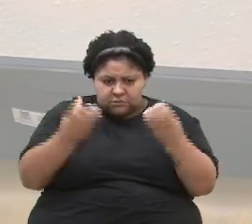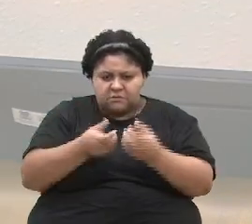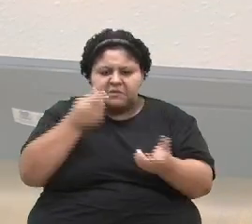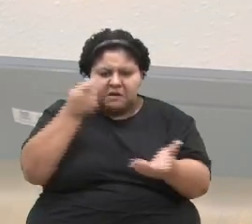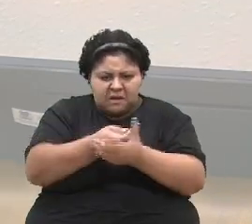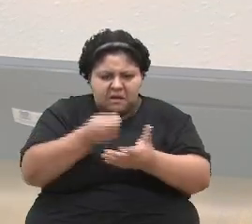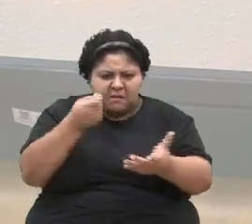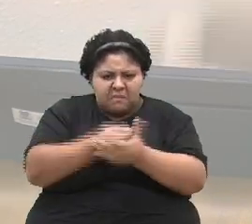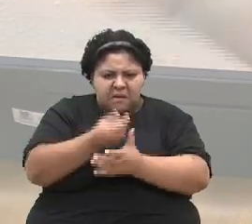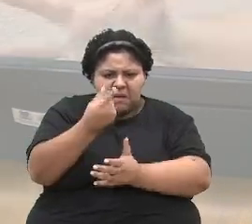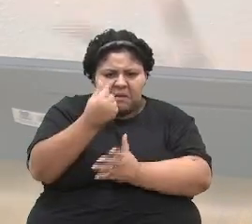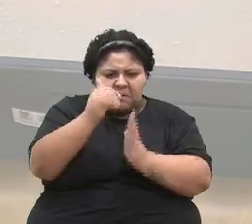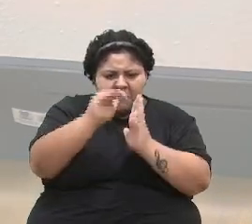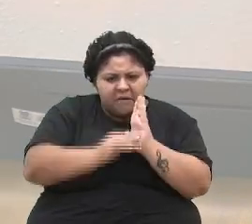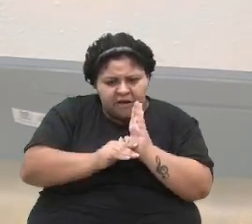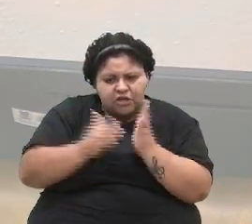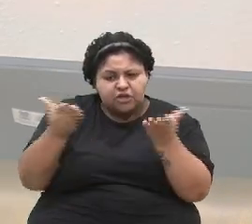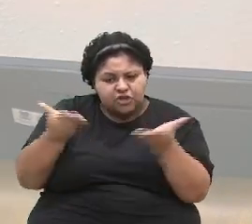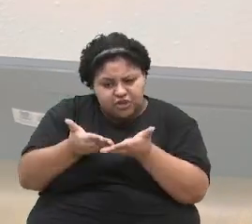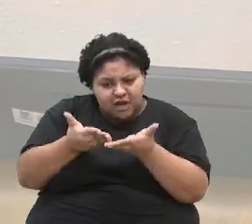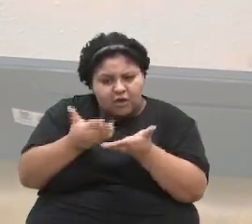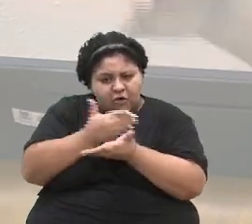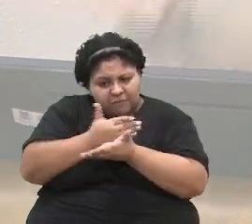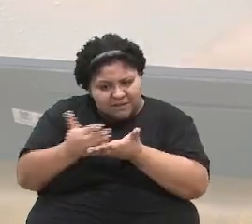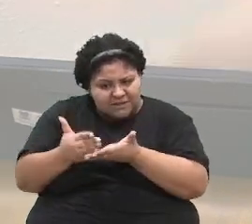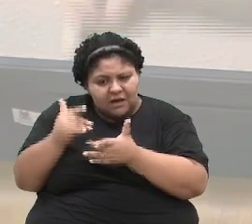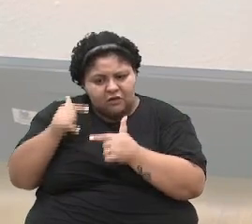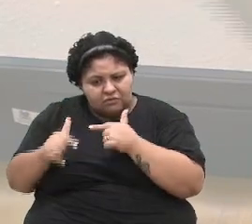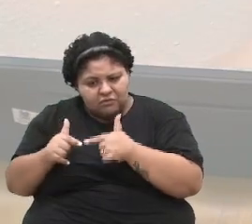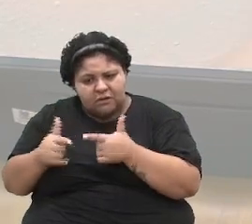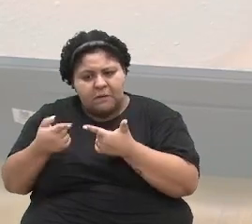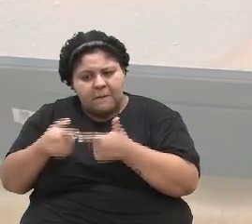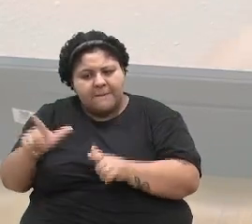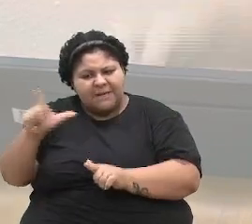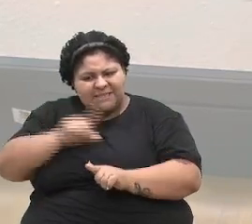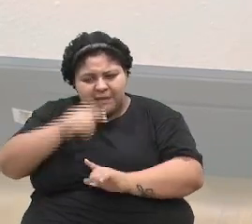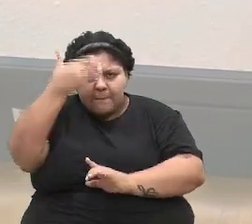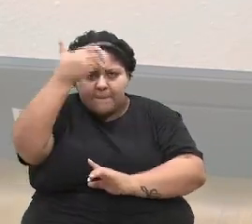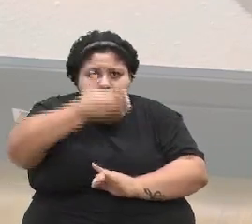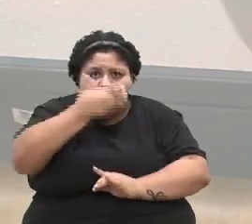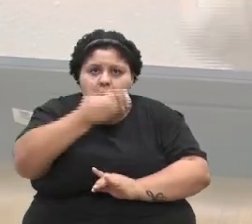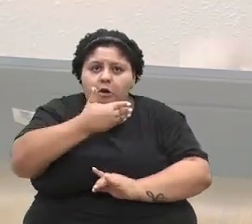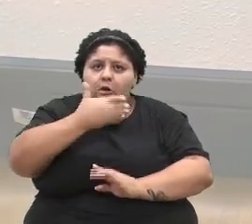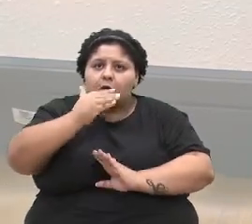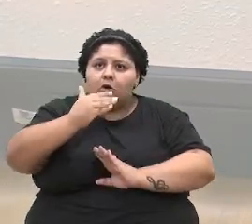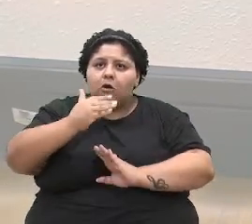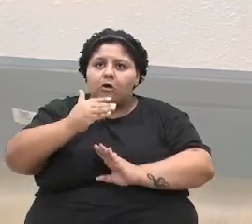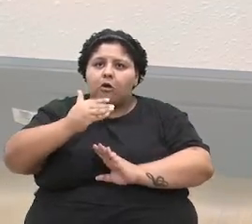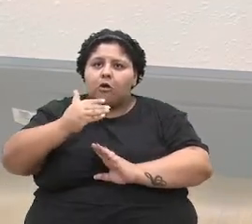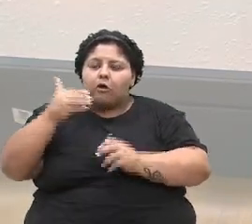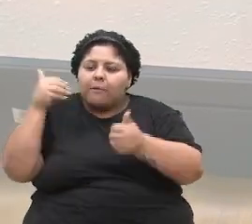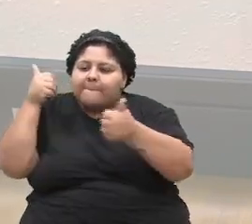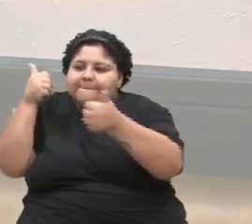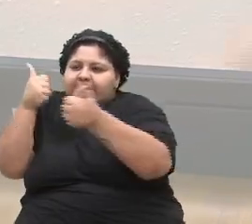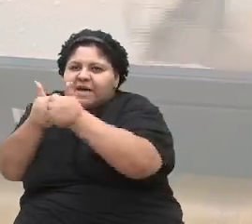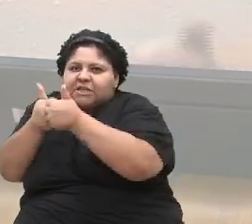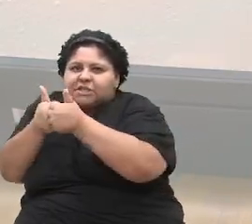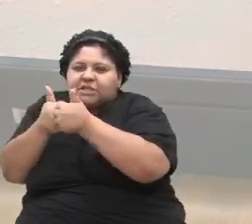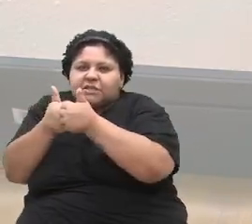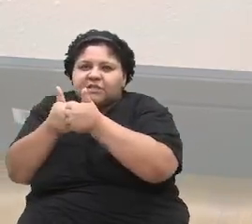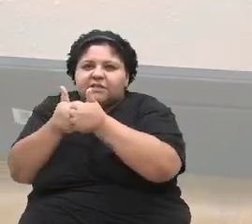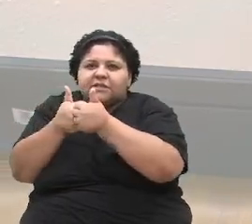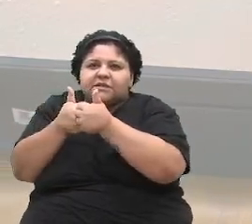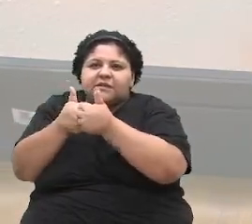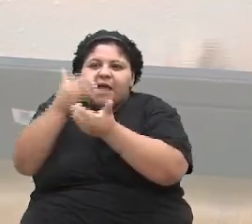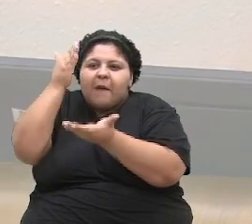mais barato pelo serviço, isso já tinha saído. Mas tem provas de que logo aqui do ladinho, a 30 e poucos quilômetros, é a metade